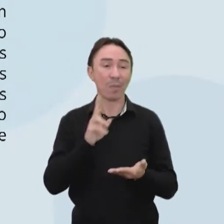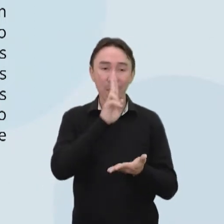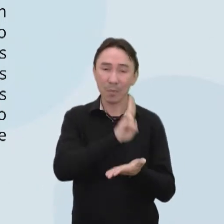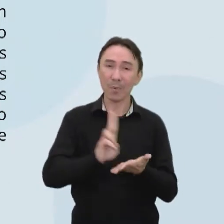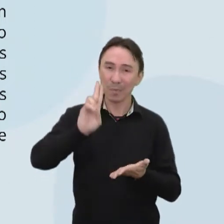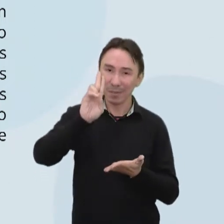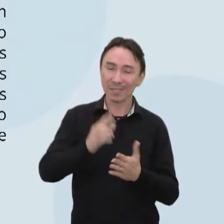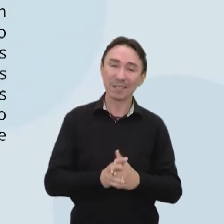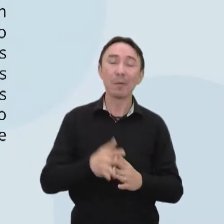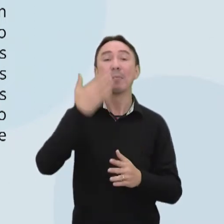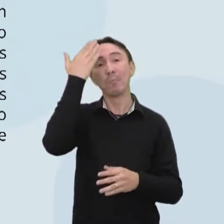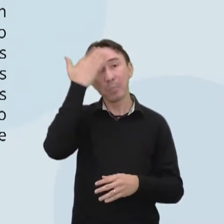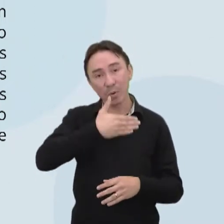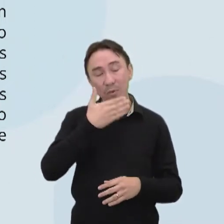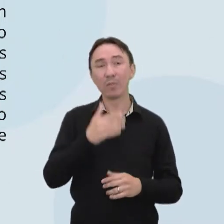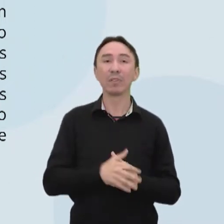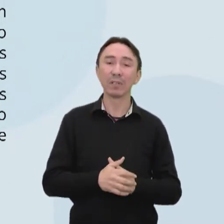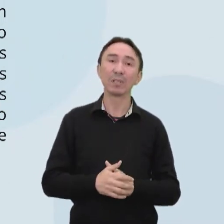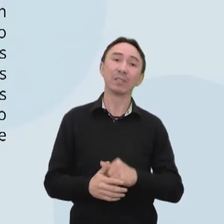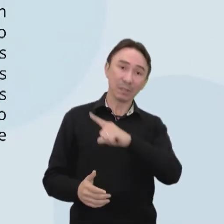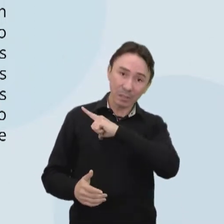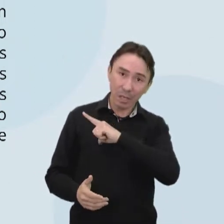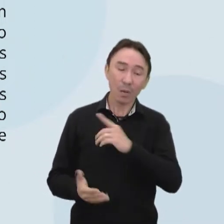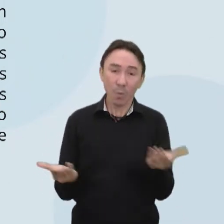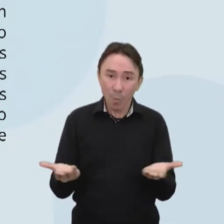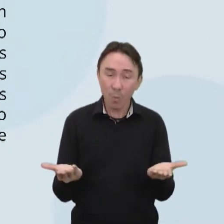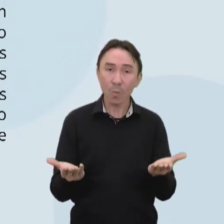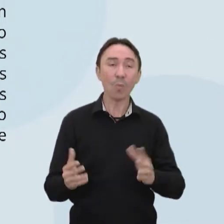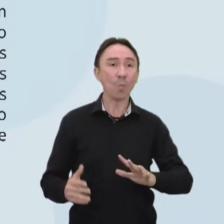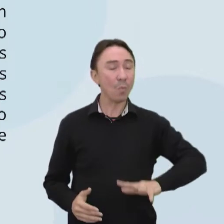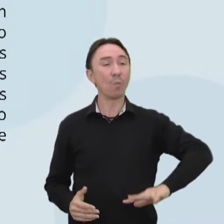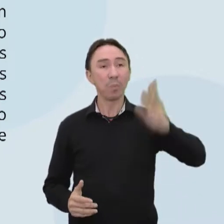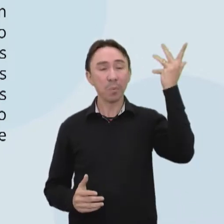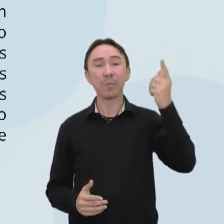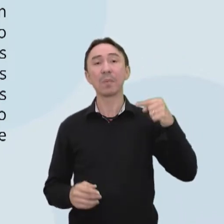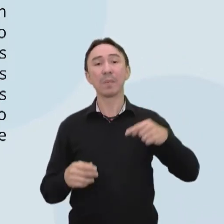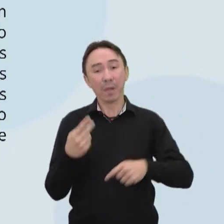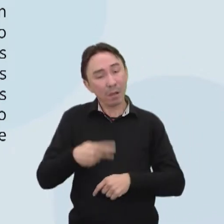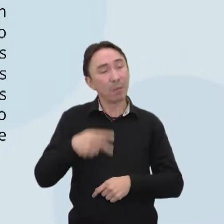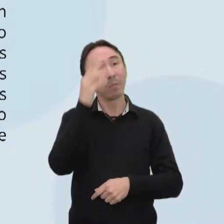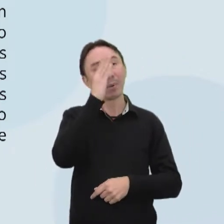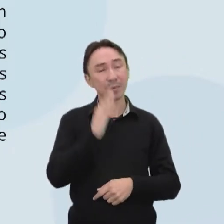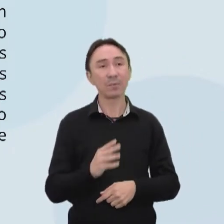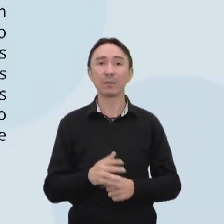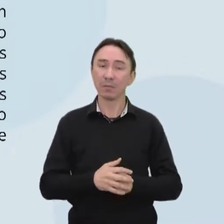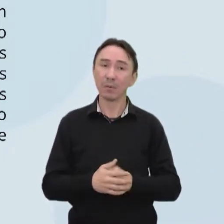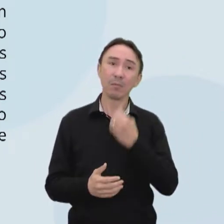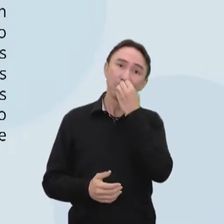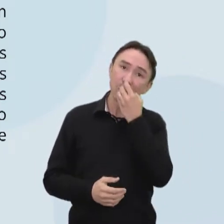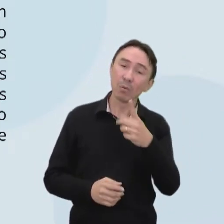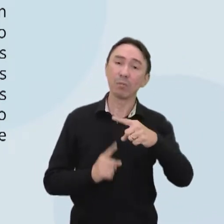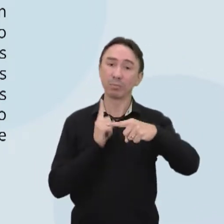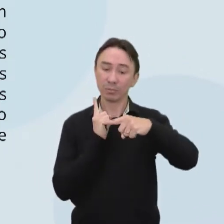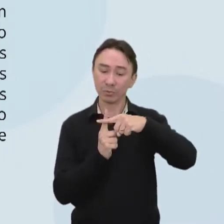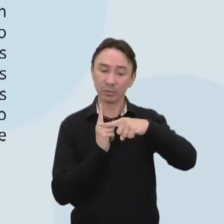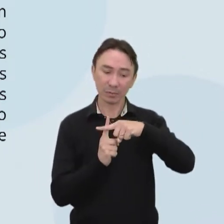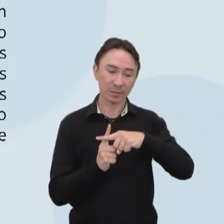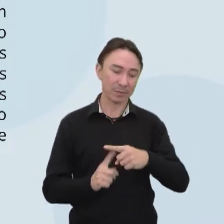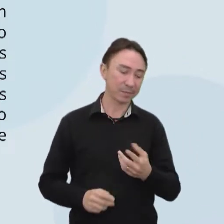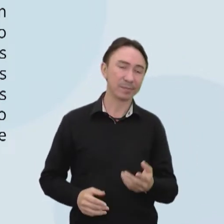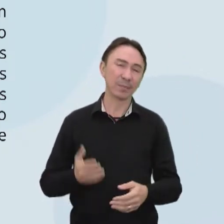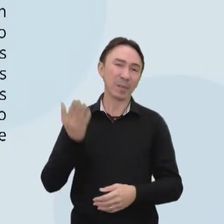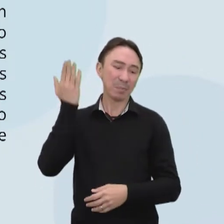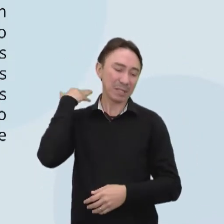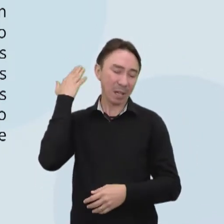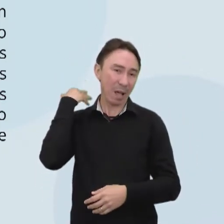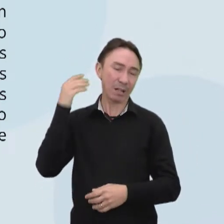algo está acontecendo no Brasil. E esse algo é bastante positivo. Há 20 anos, 30